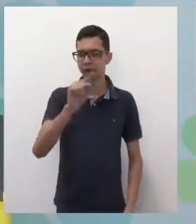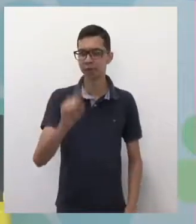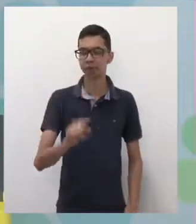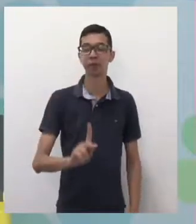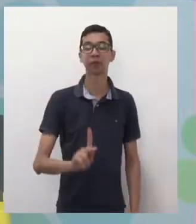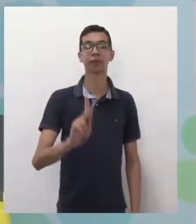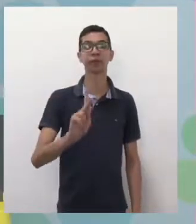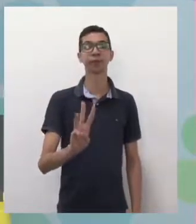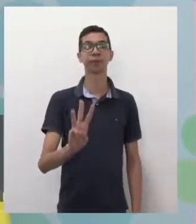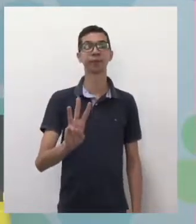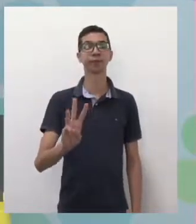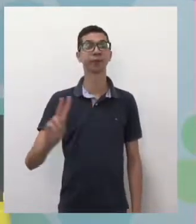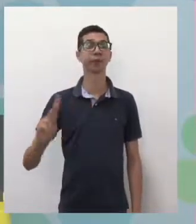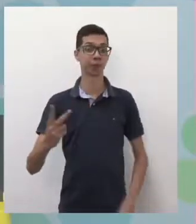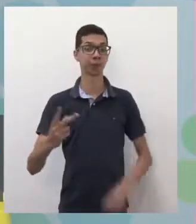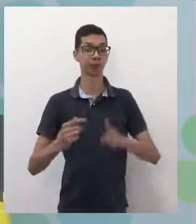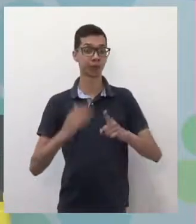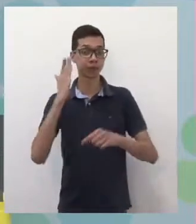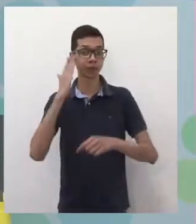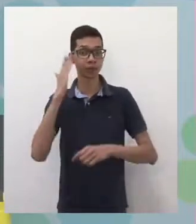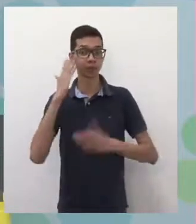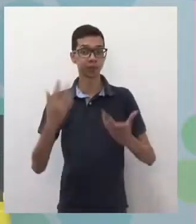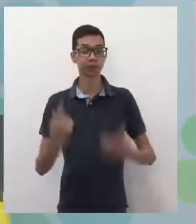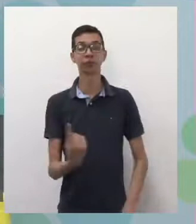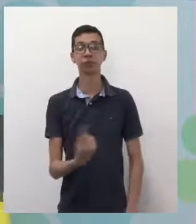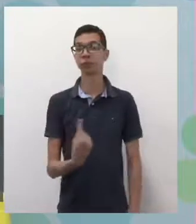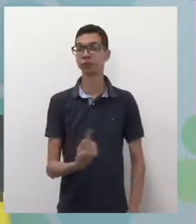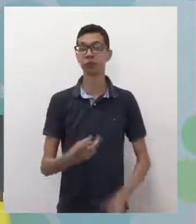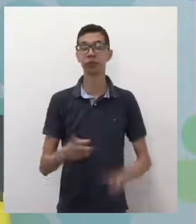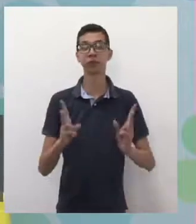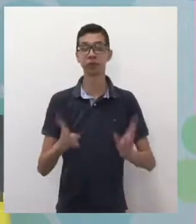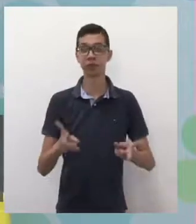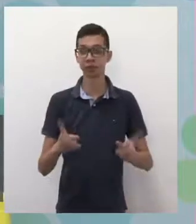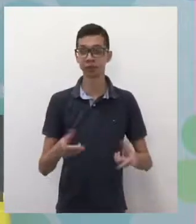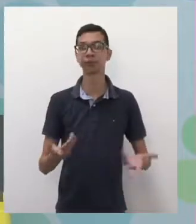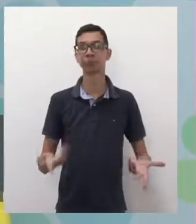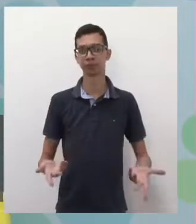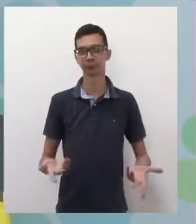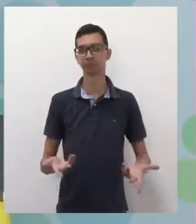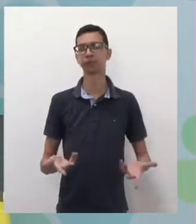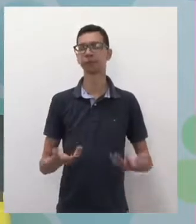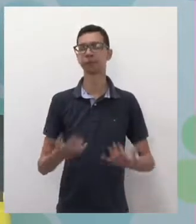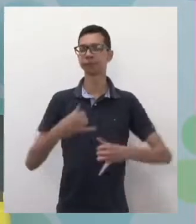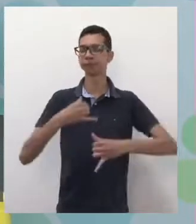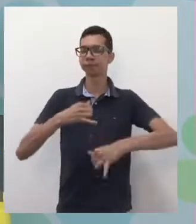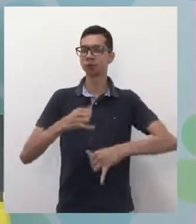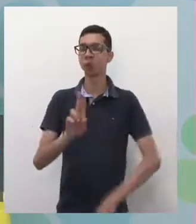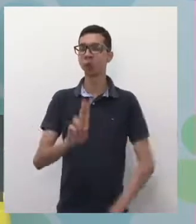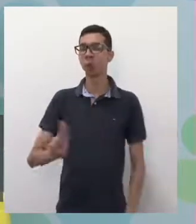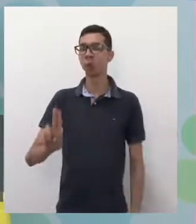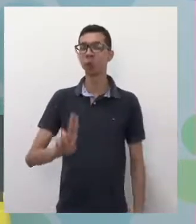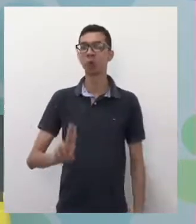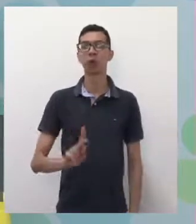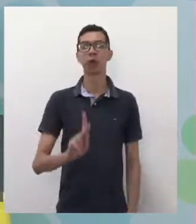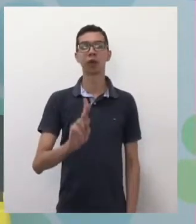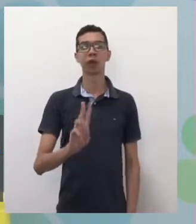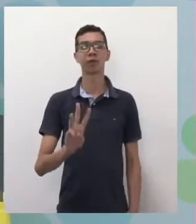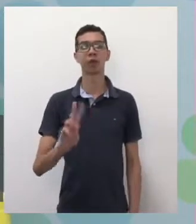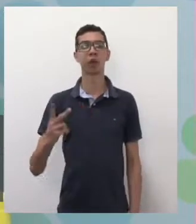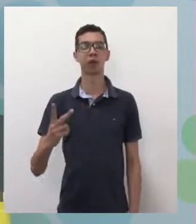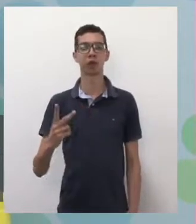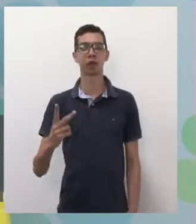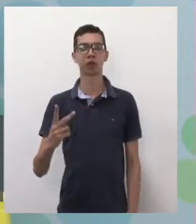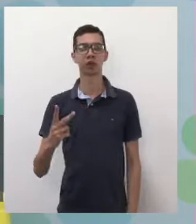quilowatt-hora? Em cada ciclo vai gastar isso. Ah, mas eu não sei. Então, por isso que quilowatt-hora são duas